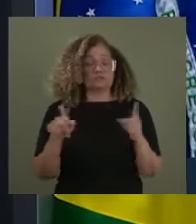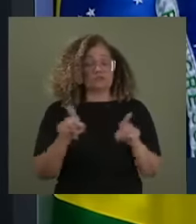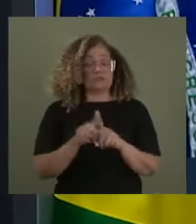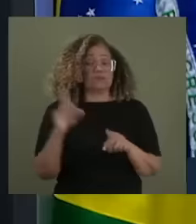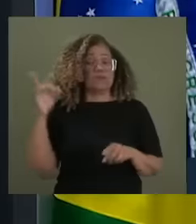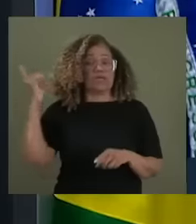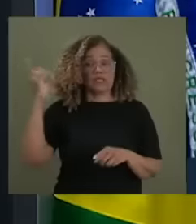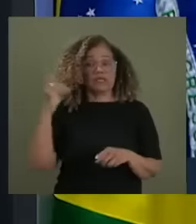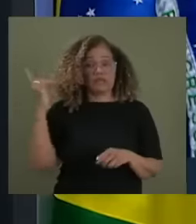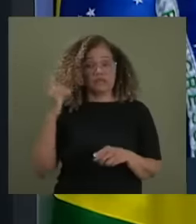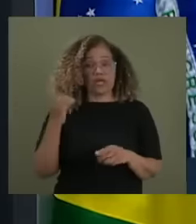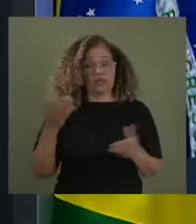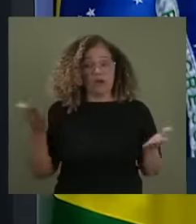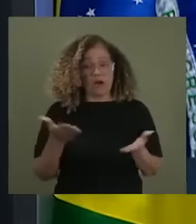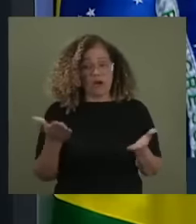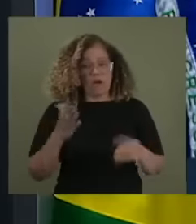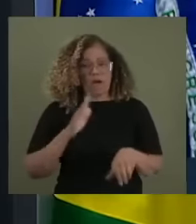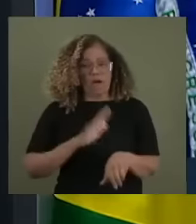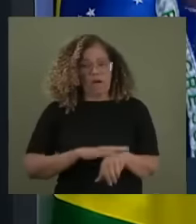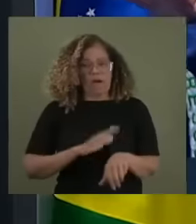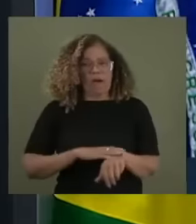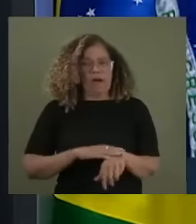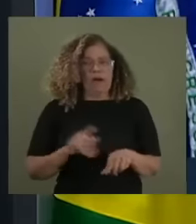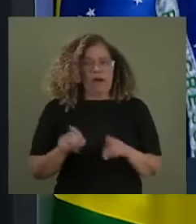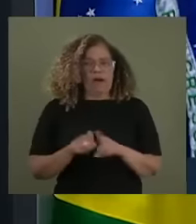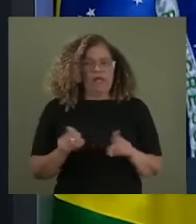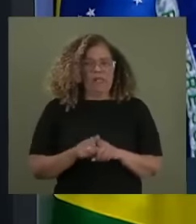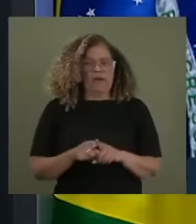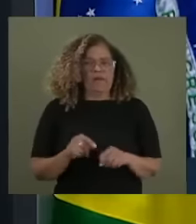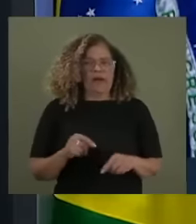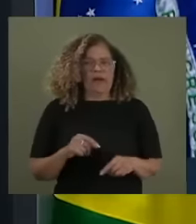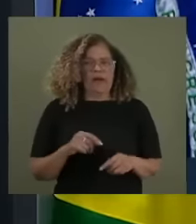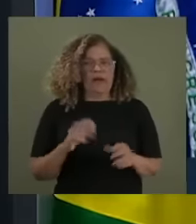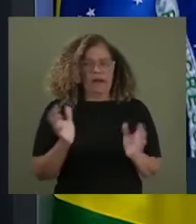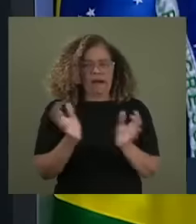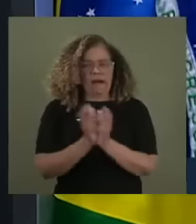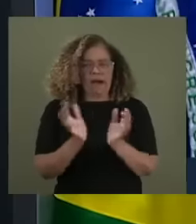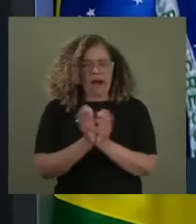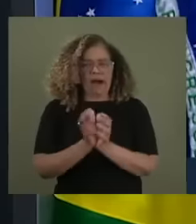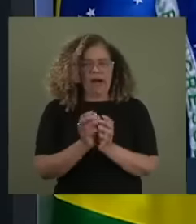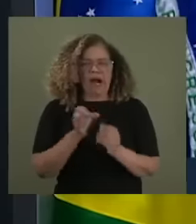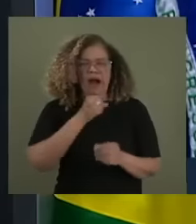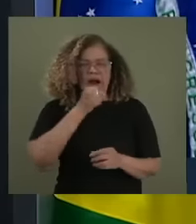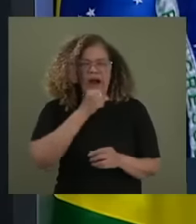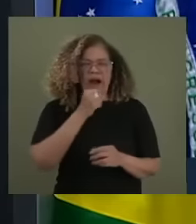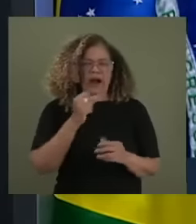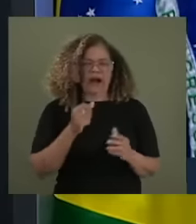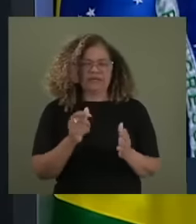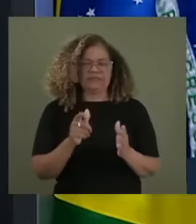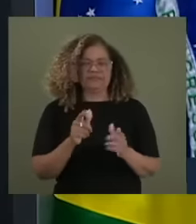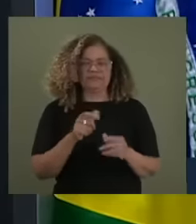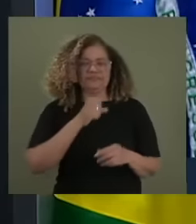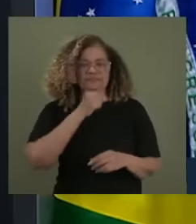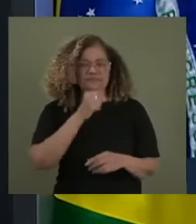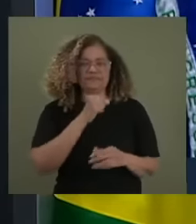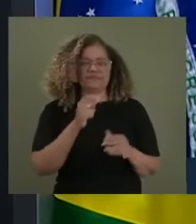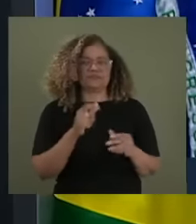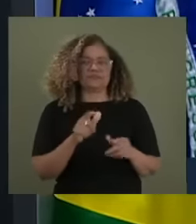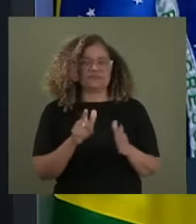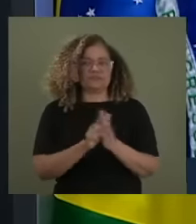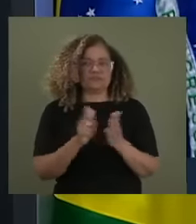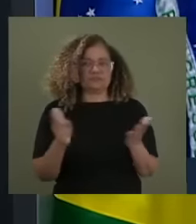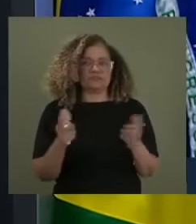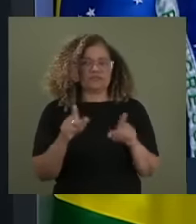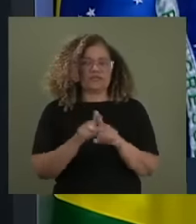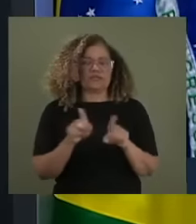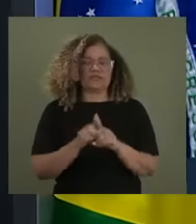estão fazendo agora nesse momento ou há pouco tempo atrás uma coletiva de imprensa e é importante que o mundo